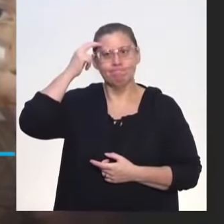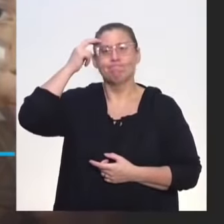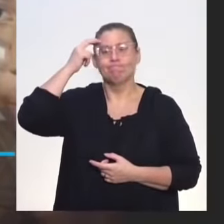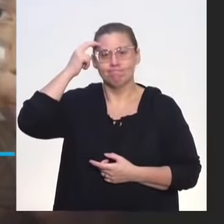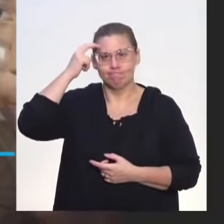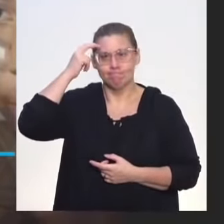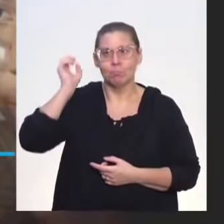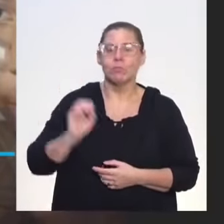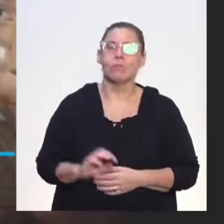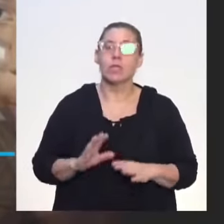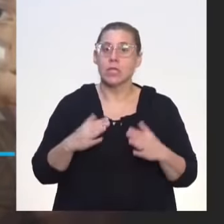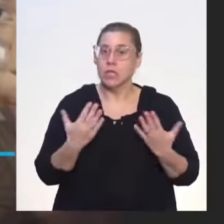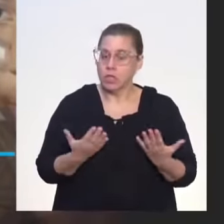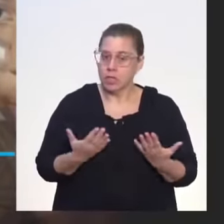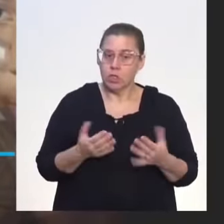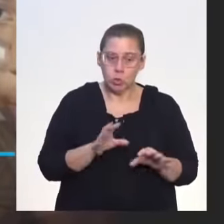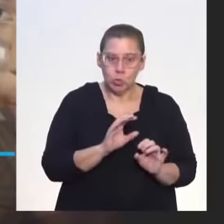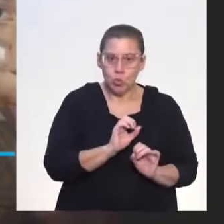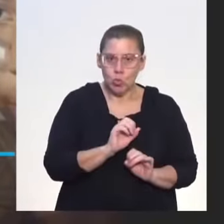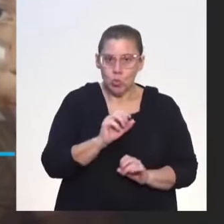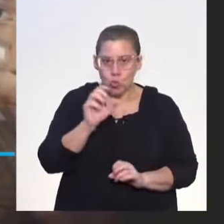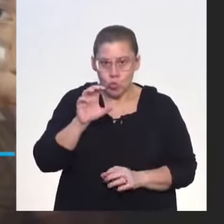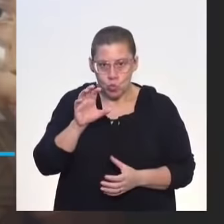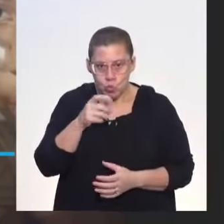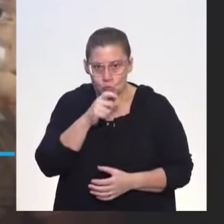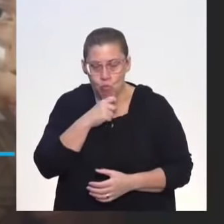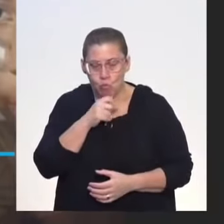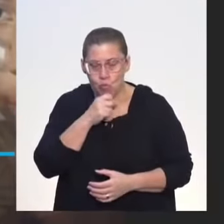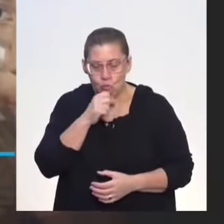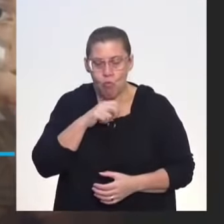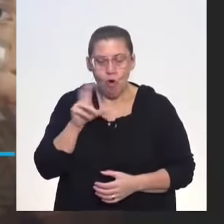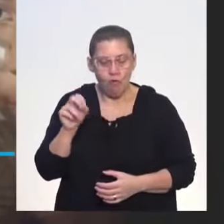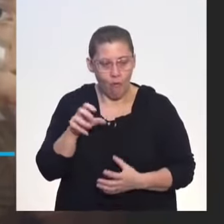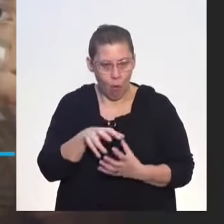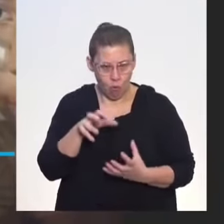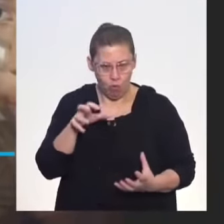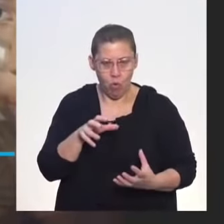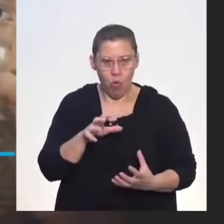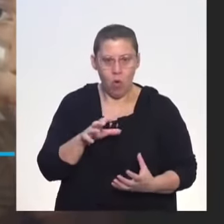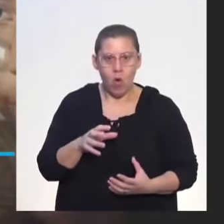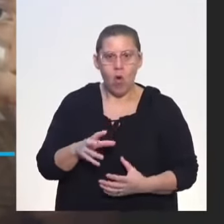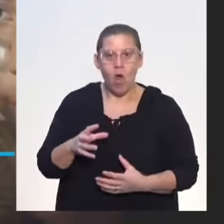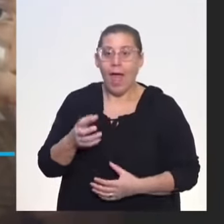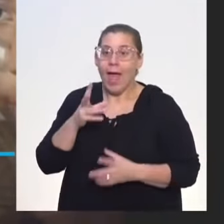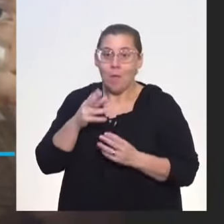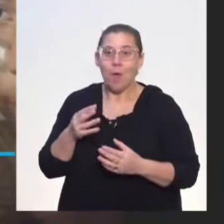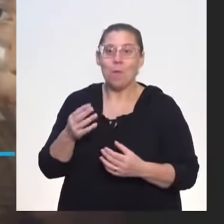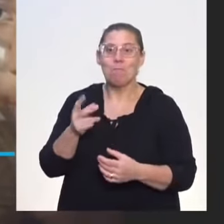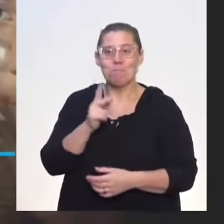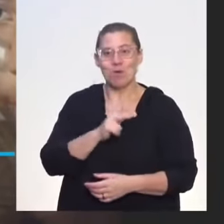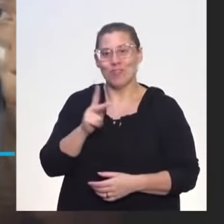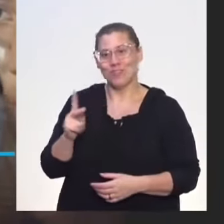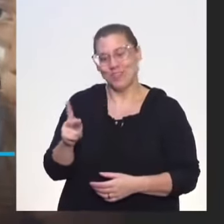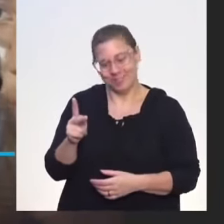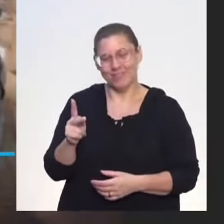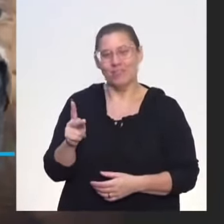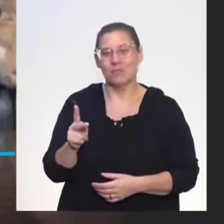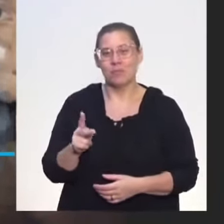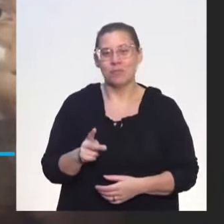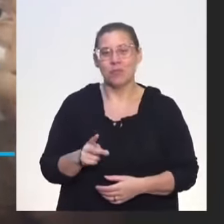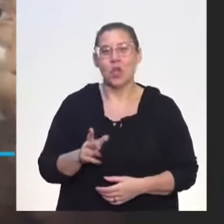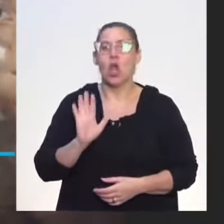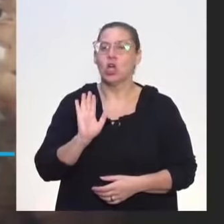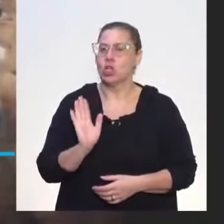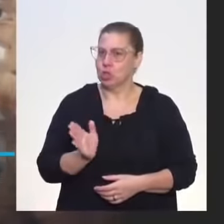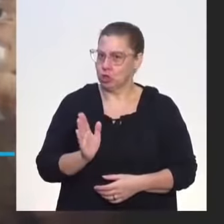esses sábios, eles são os transmissores, são como os nossos professores, né? Um professor, digamos,